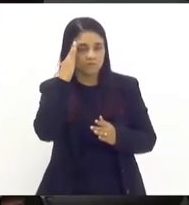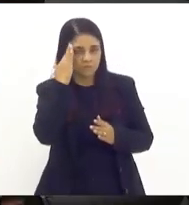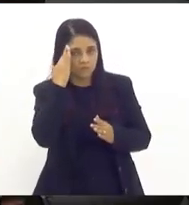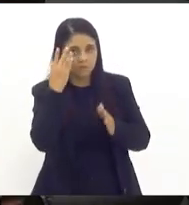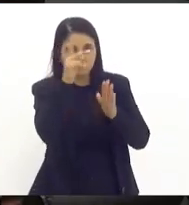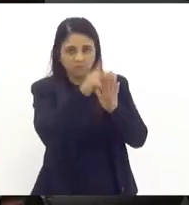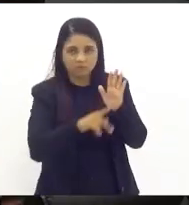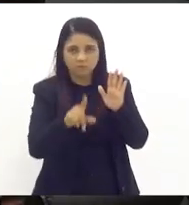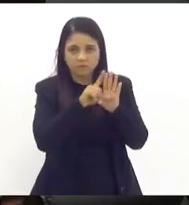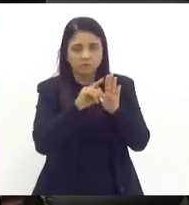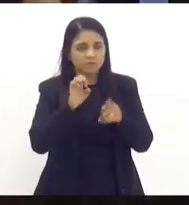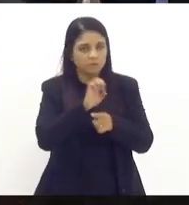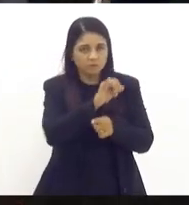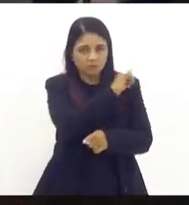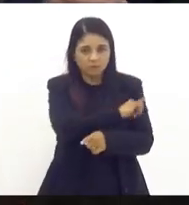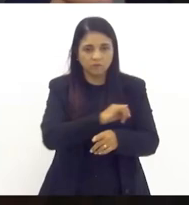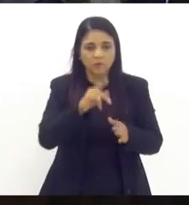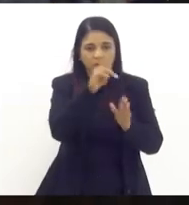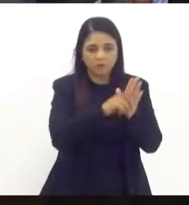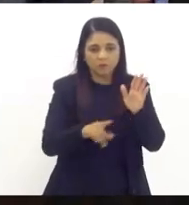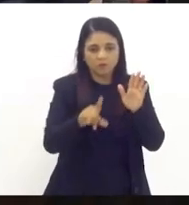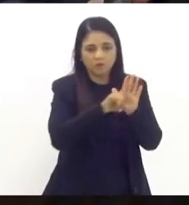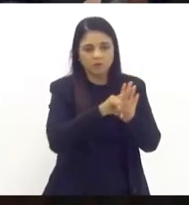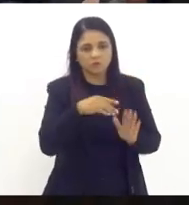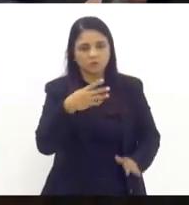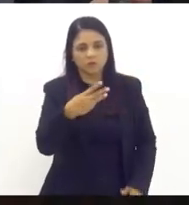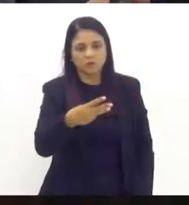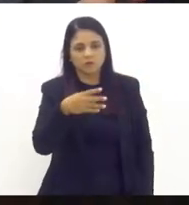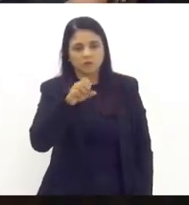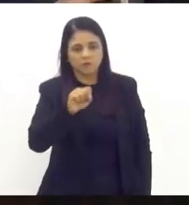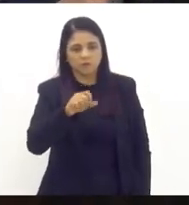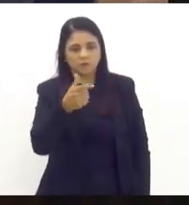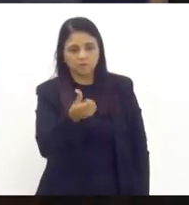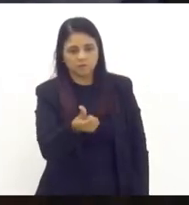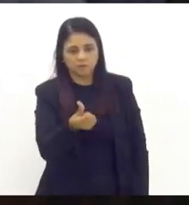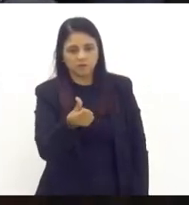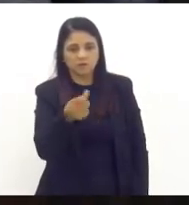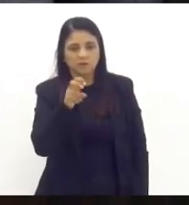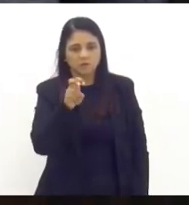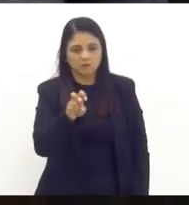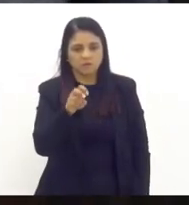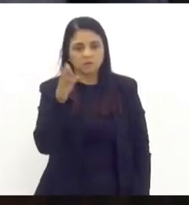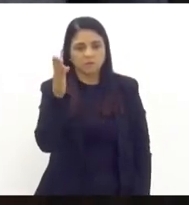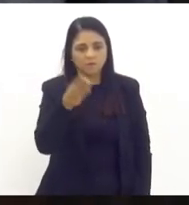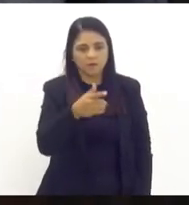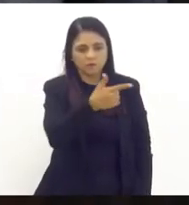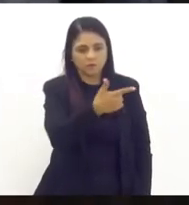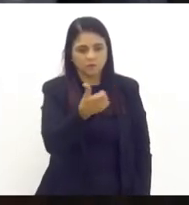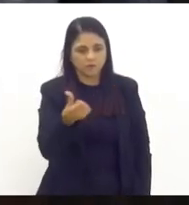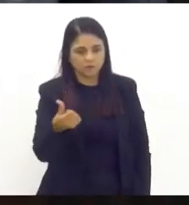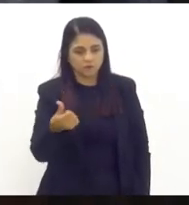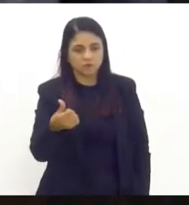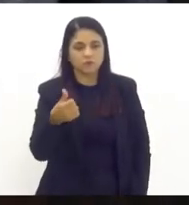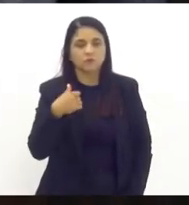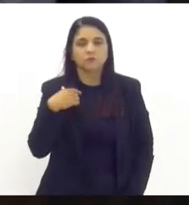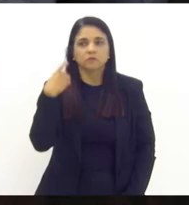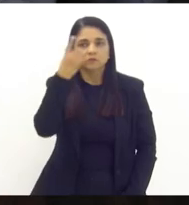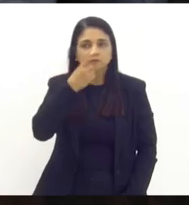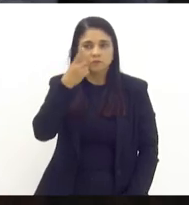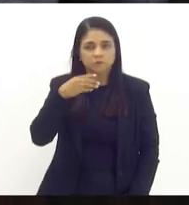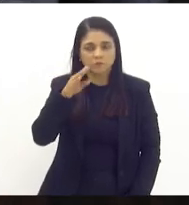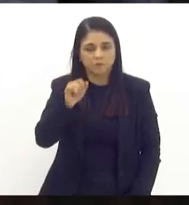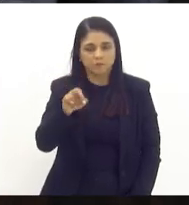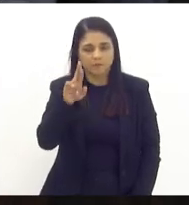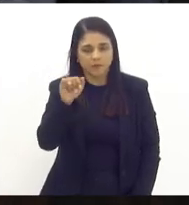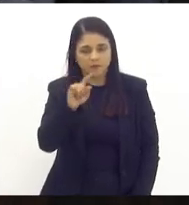Obrigado projeto de lei 4865/2000 2021 de autoria Deputado brasão que dispõe